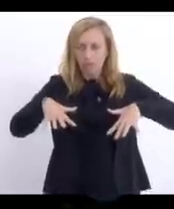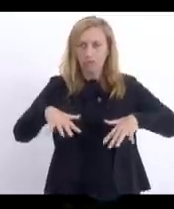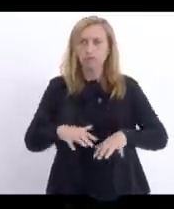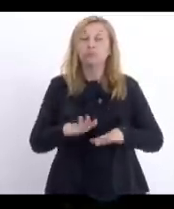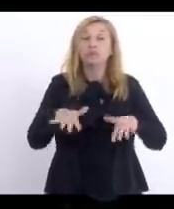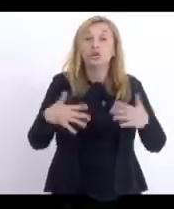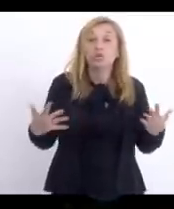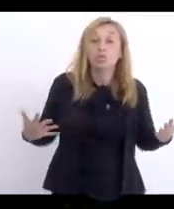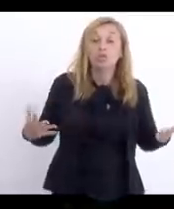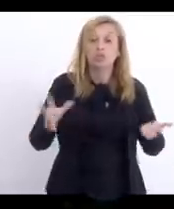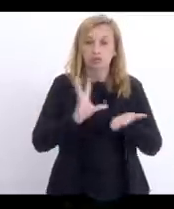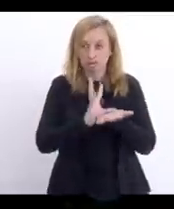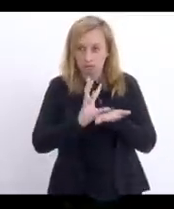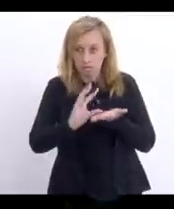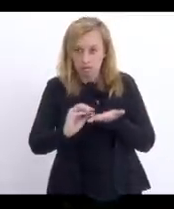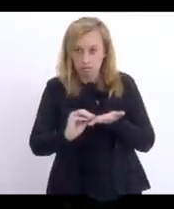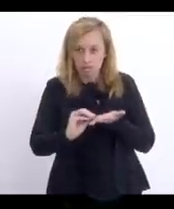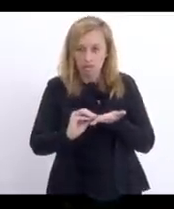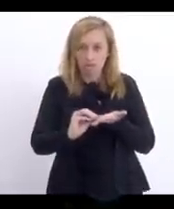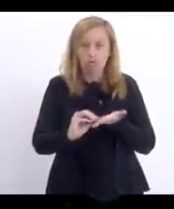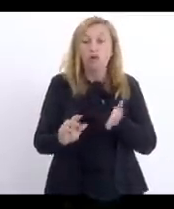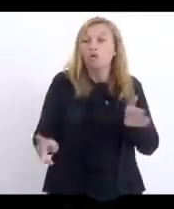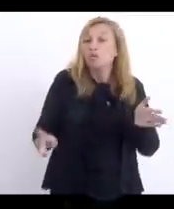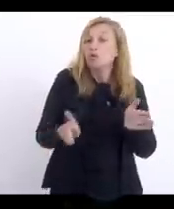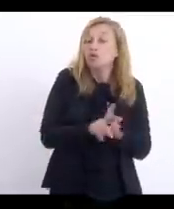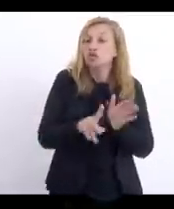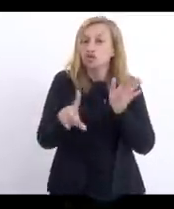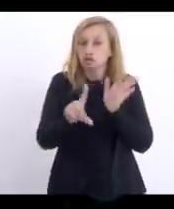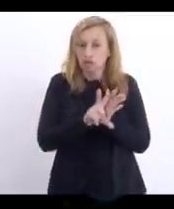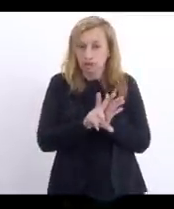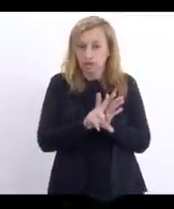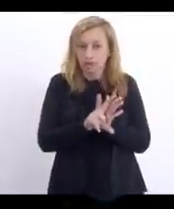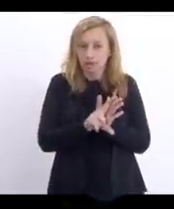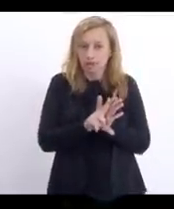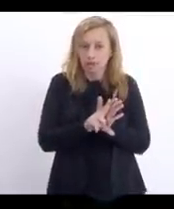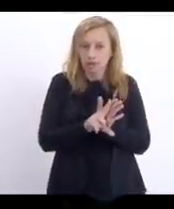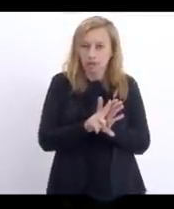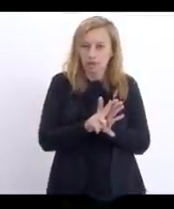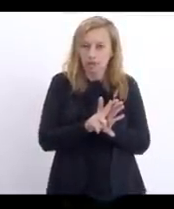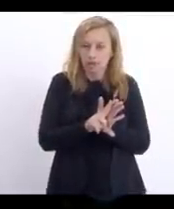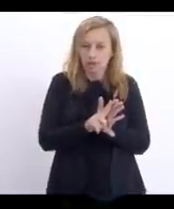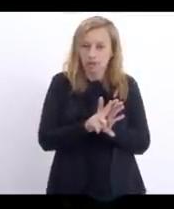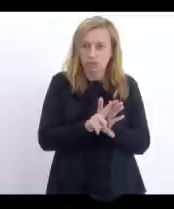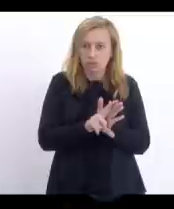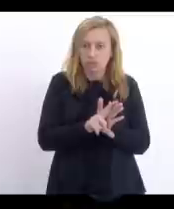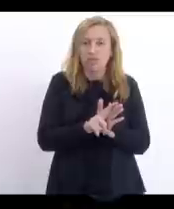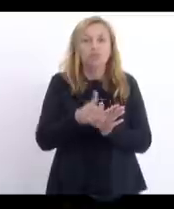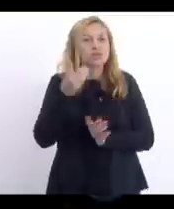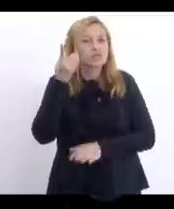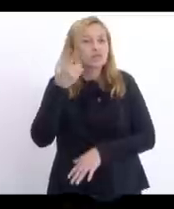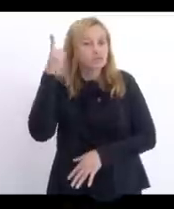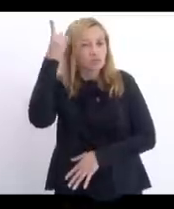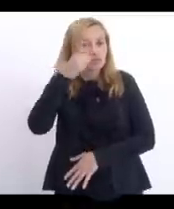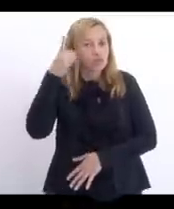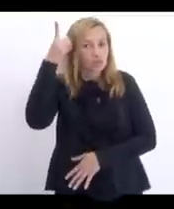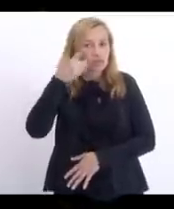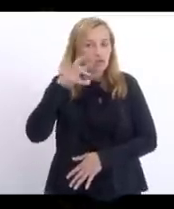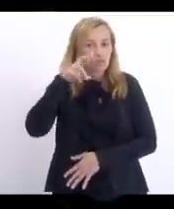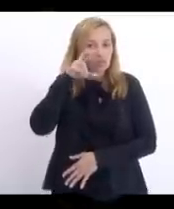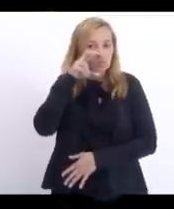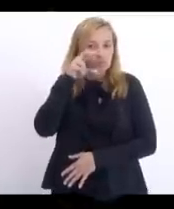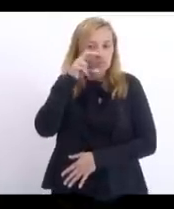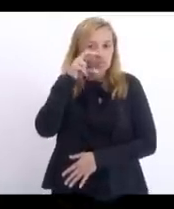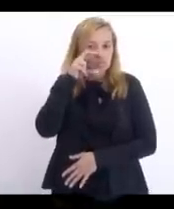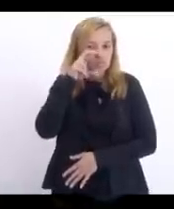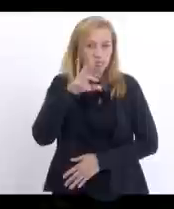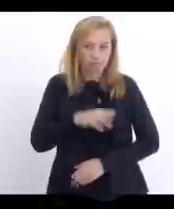quando foi a pauta, projeto de lei do deputado Rosenberg